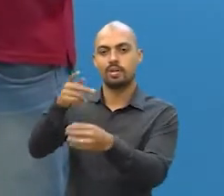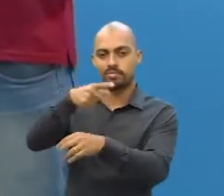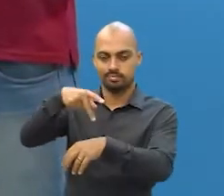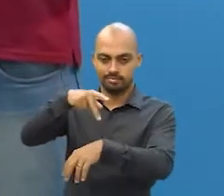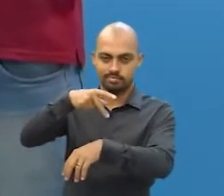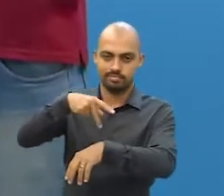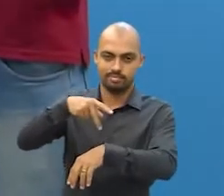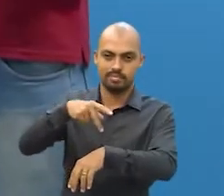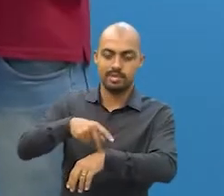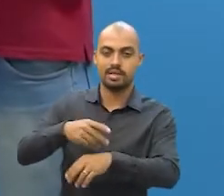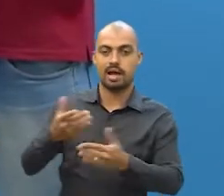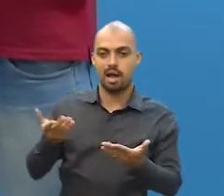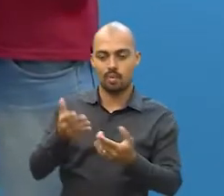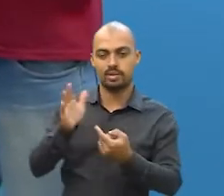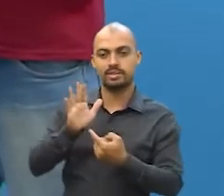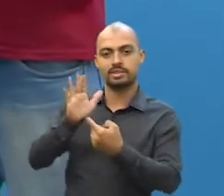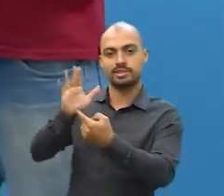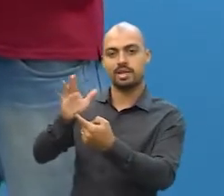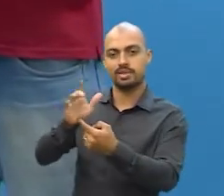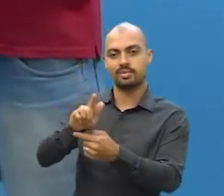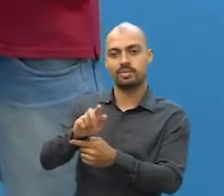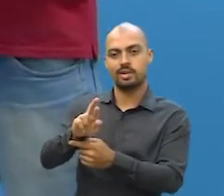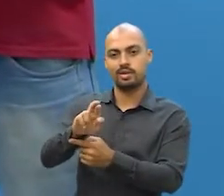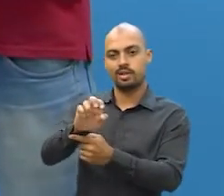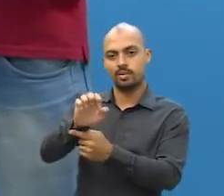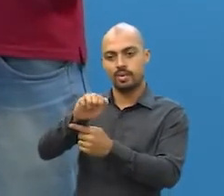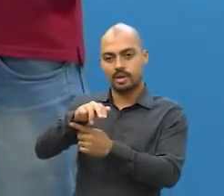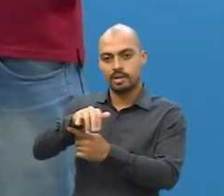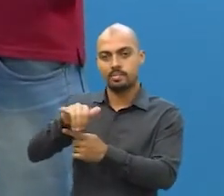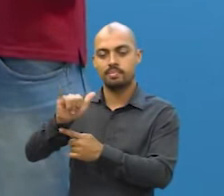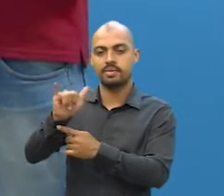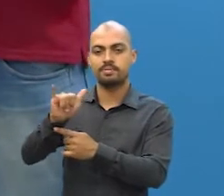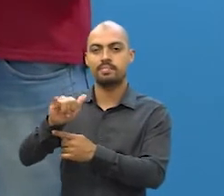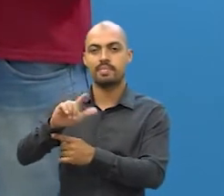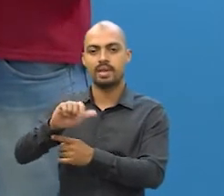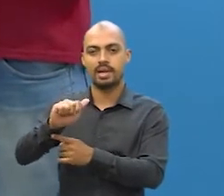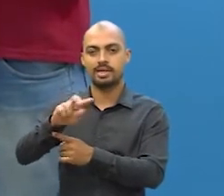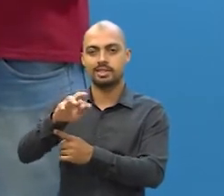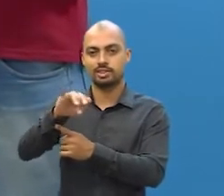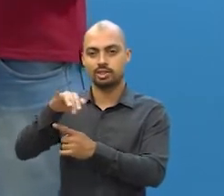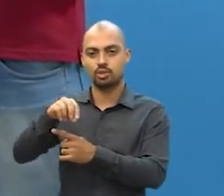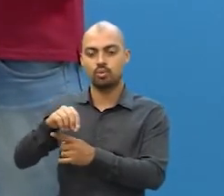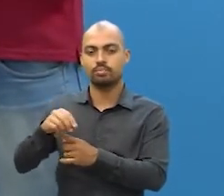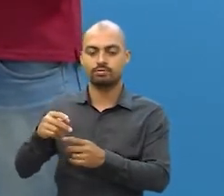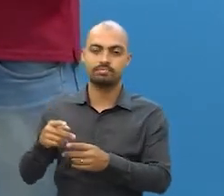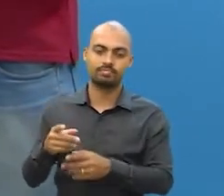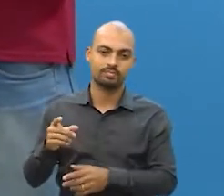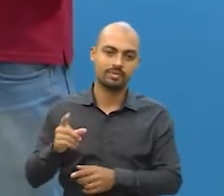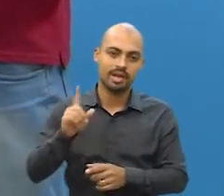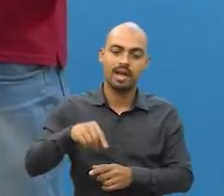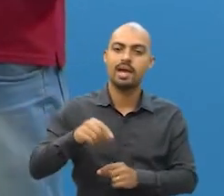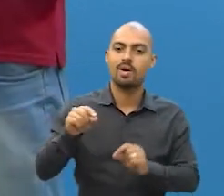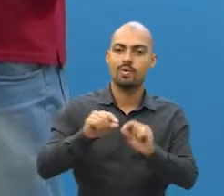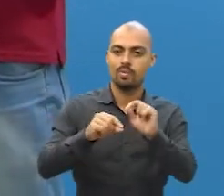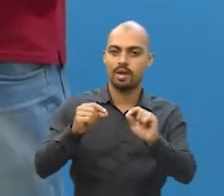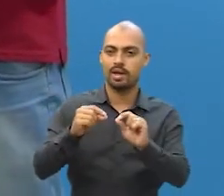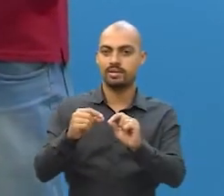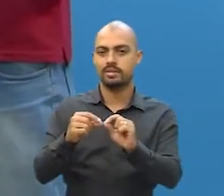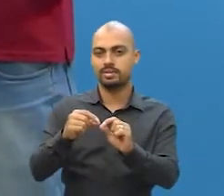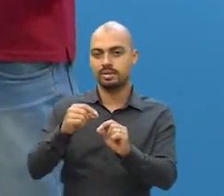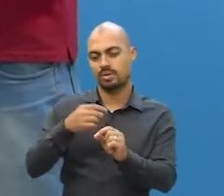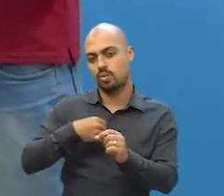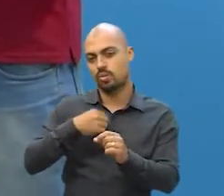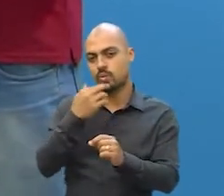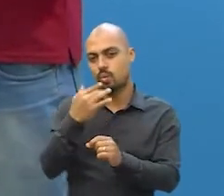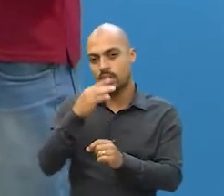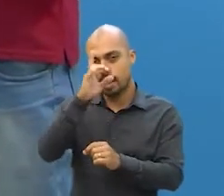Foi indicado agora ao Grammy Latino de 2020. Por um álbum, o álbum